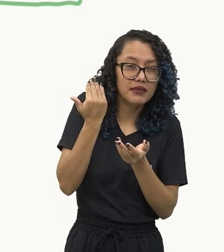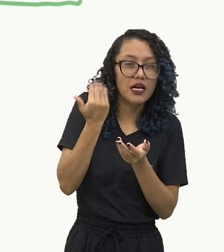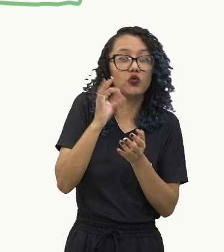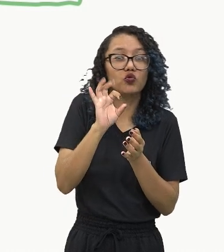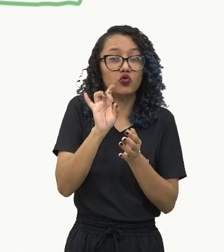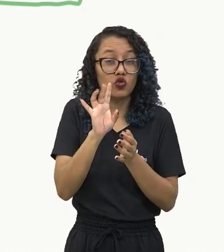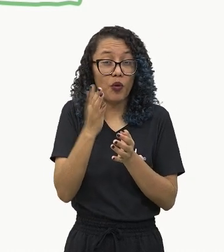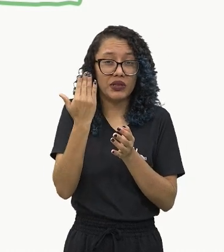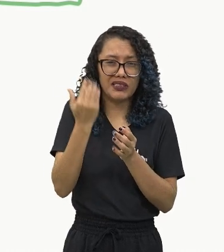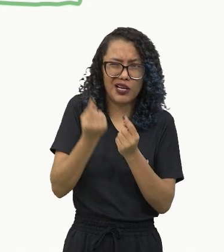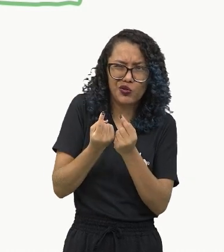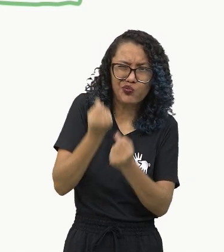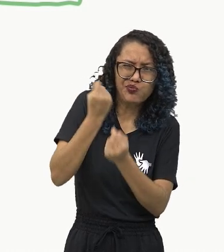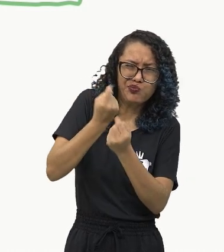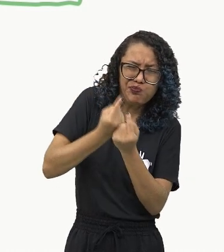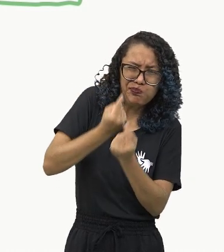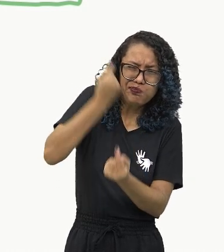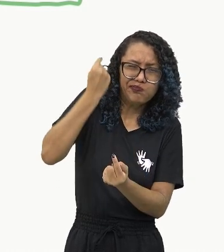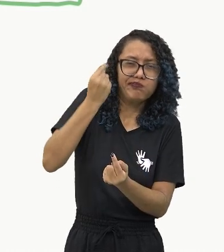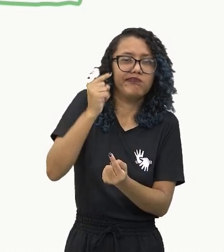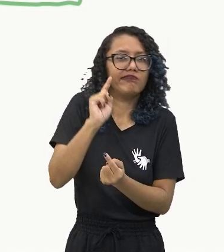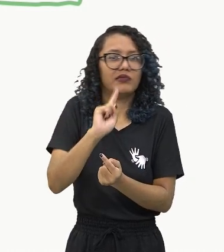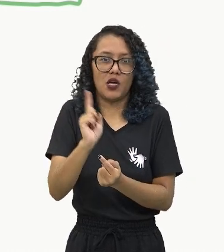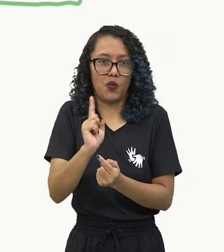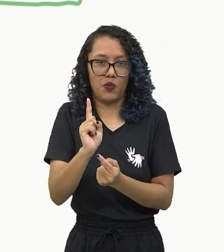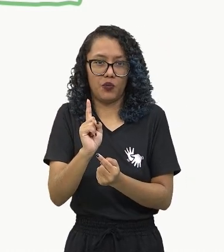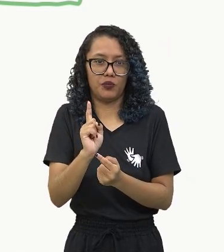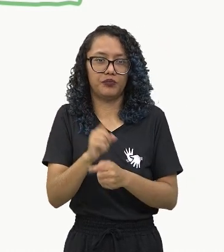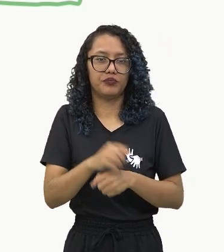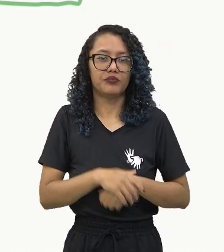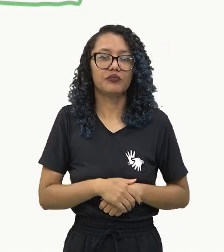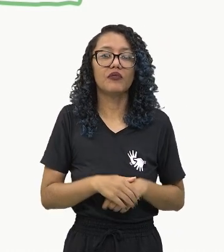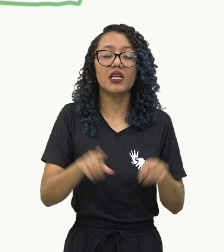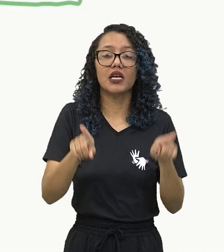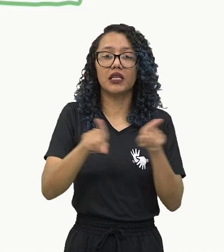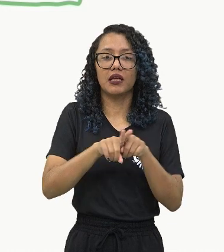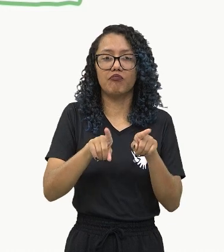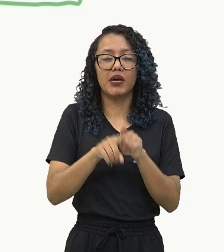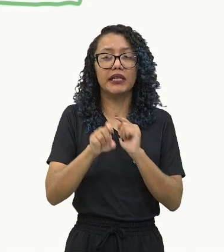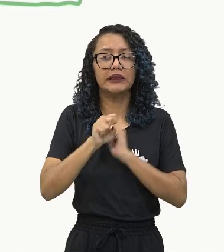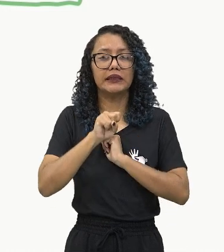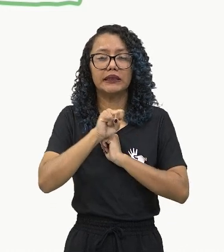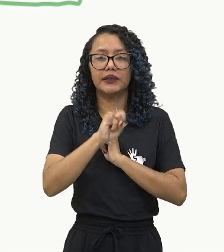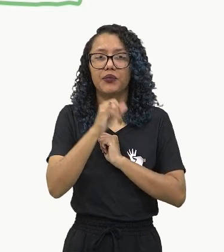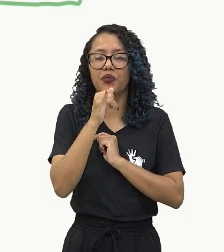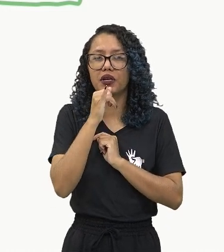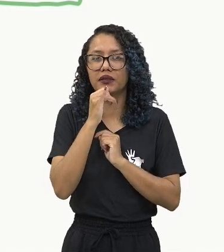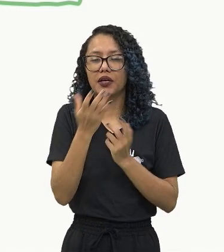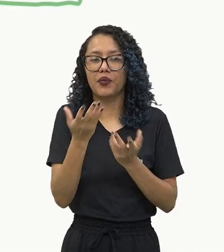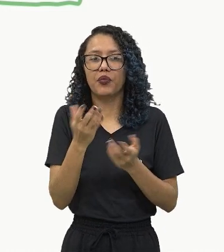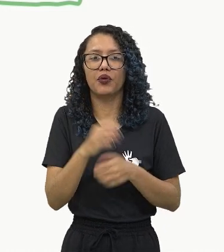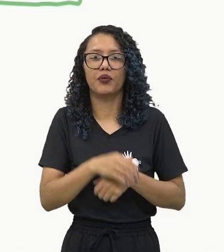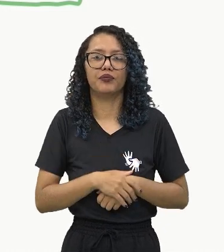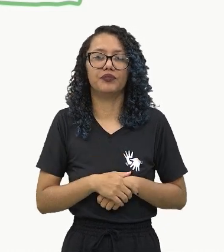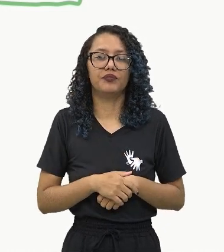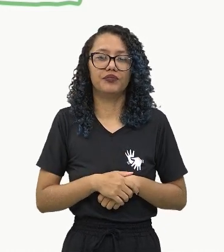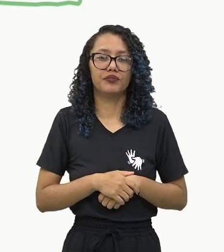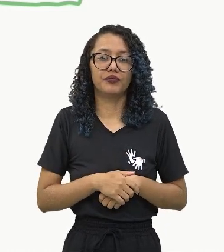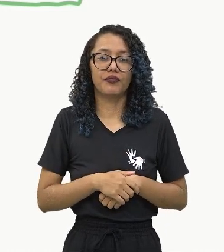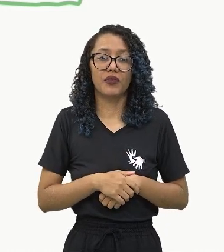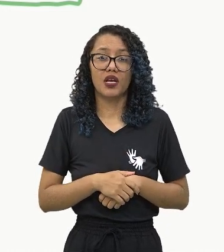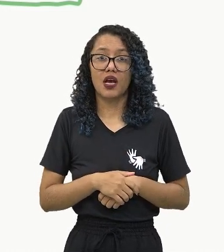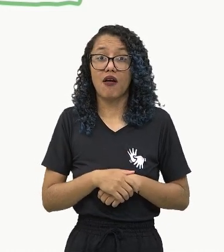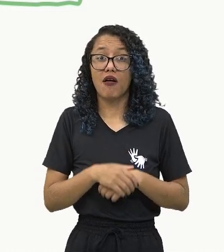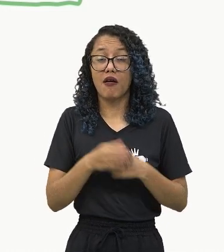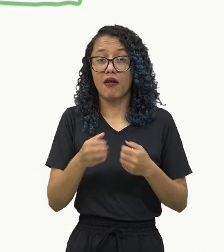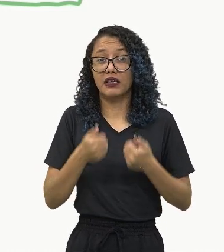ações que não queremos dizer quando ocorreram. Quando nós queremos omitir o período em que